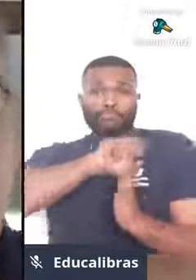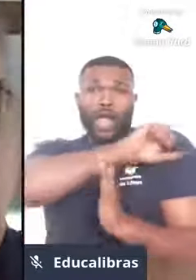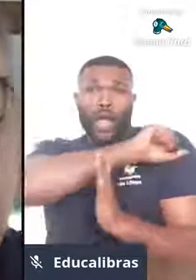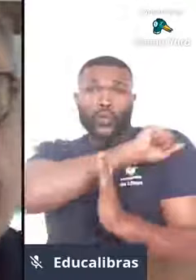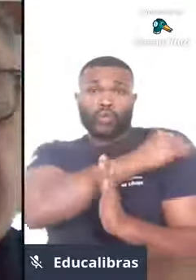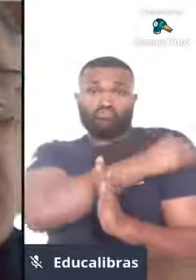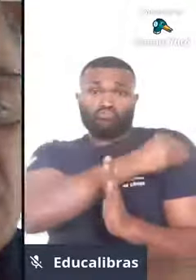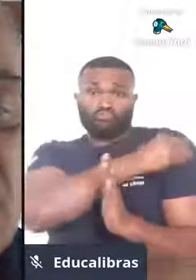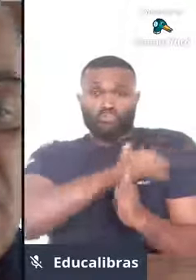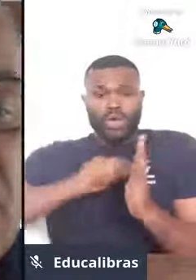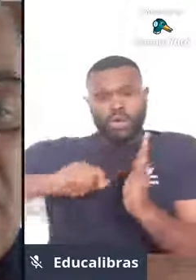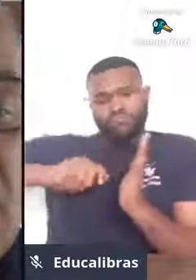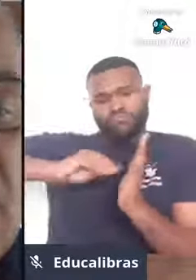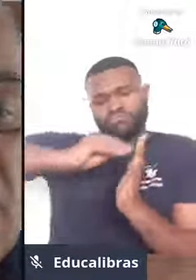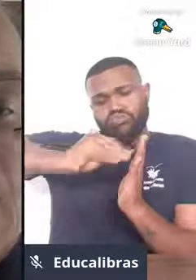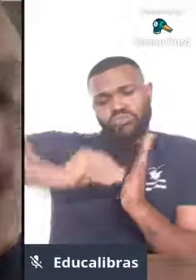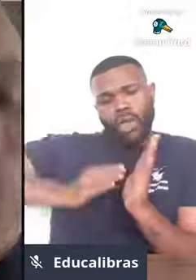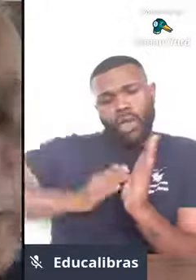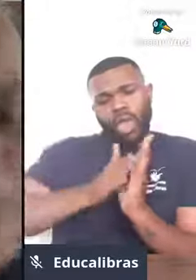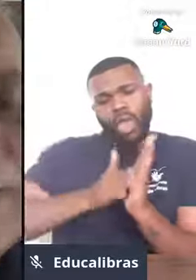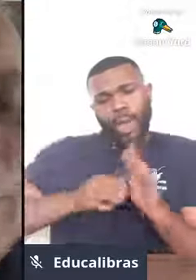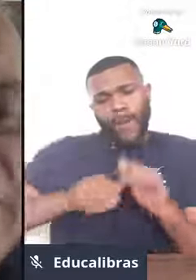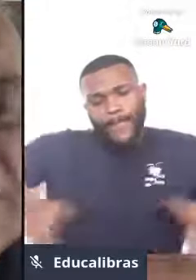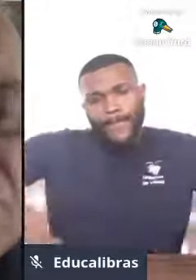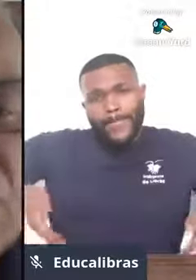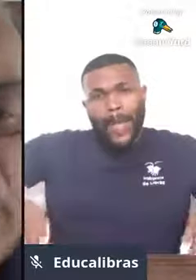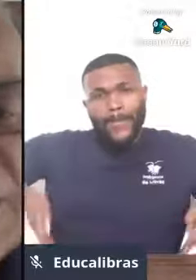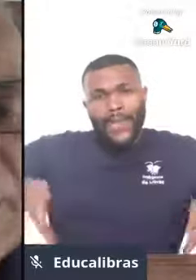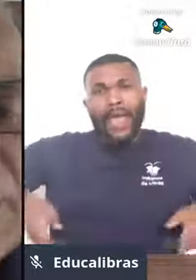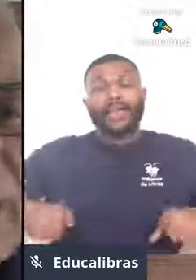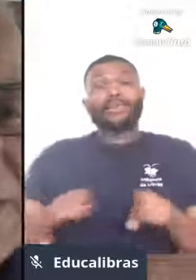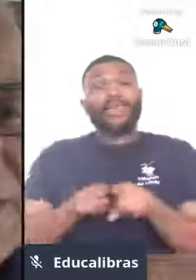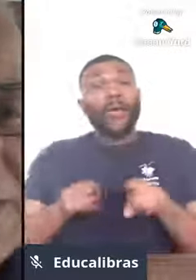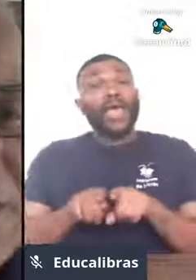ficar em casa, e a gente passa por essa,